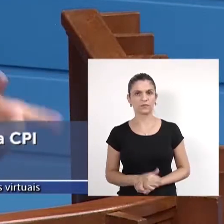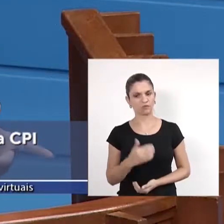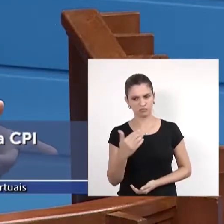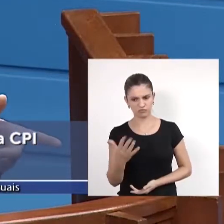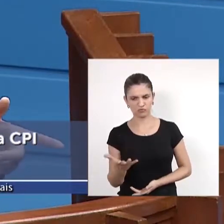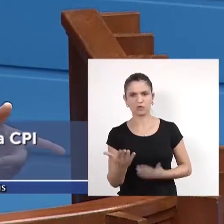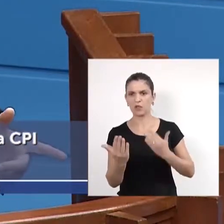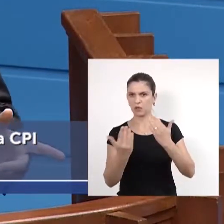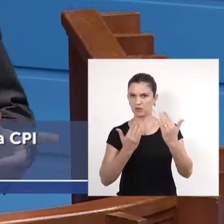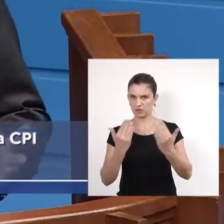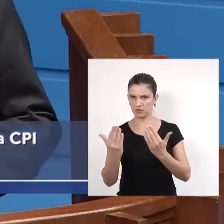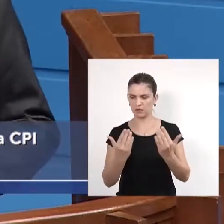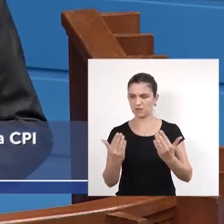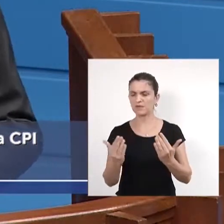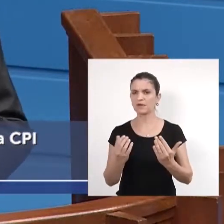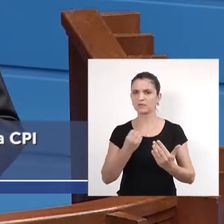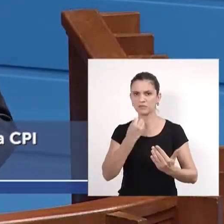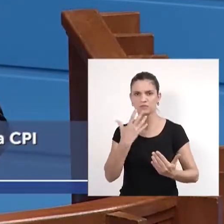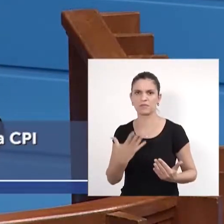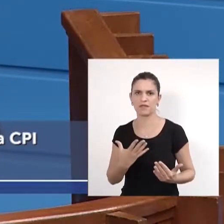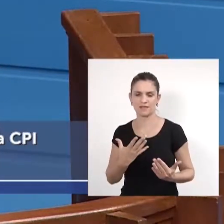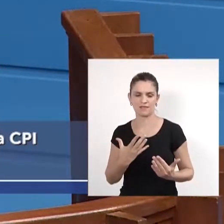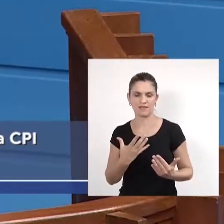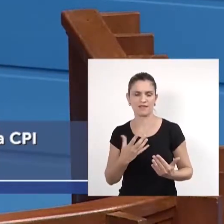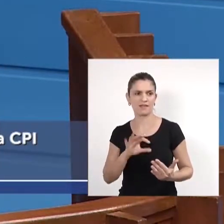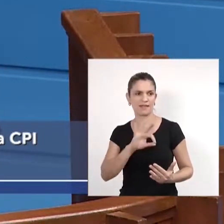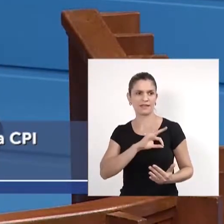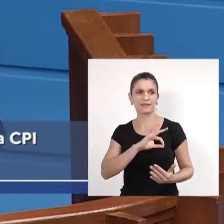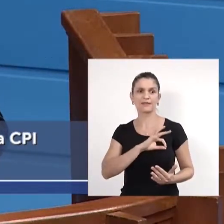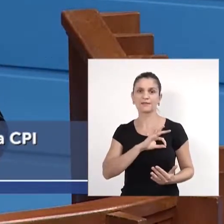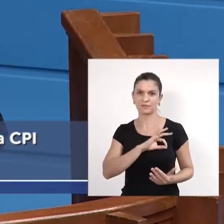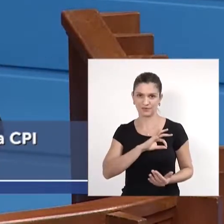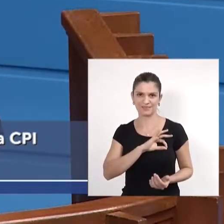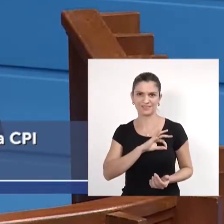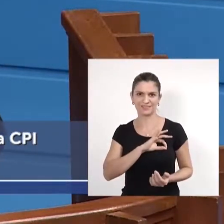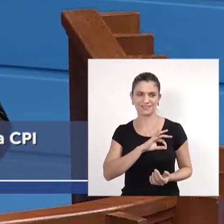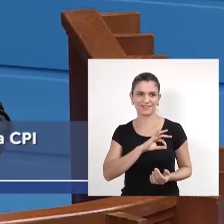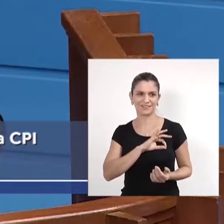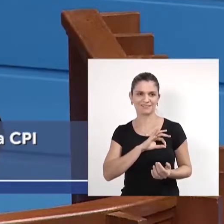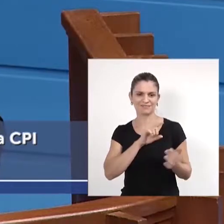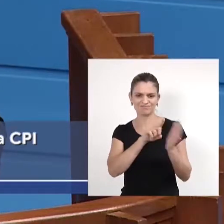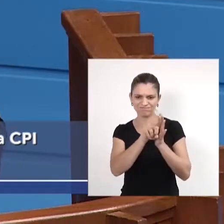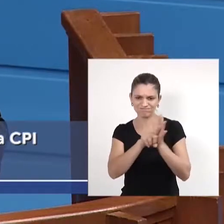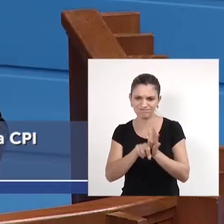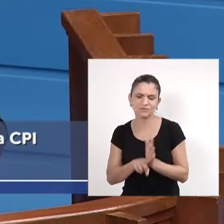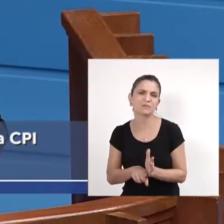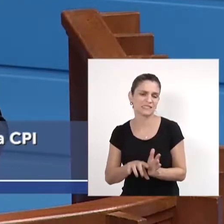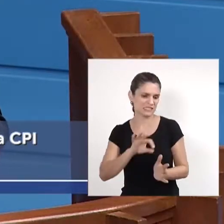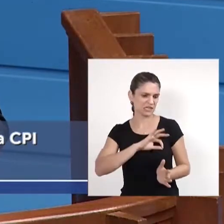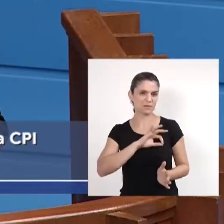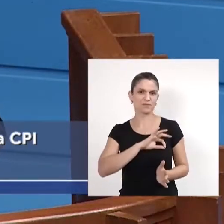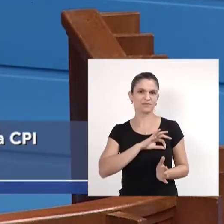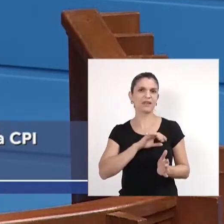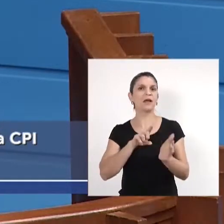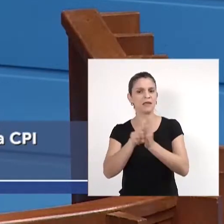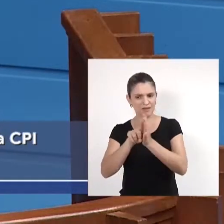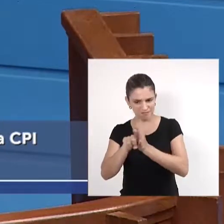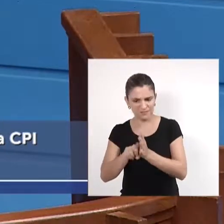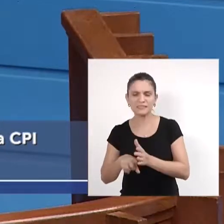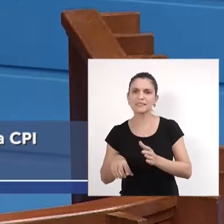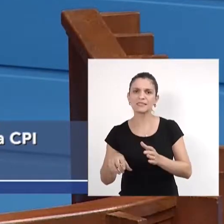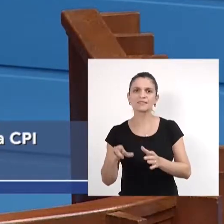do inquérito policial, porque é uma comissão parlamentar de inquérito, portanto é um inquérito também.